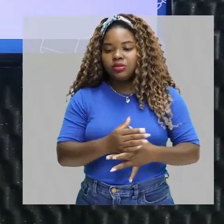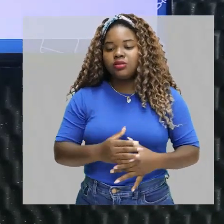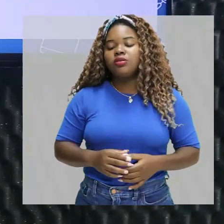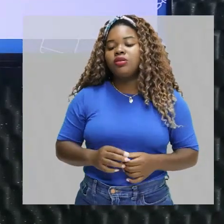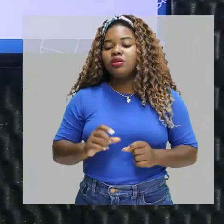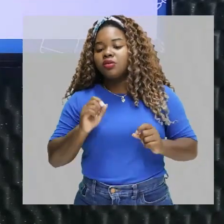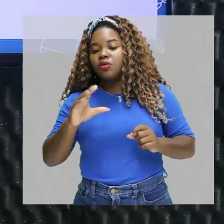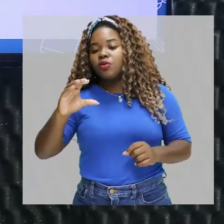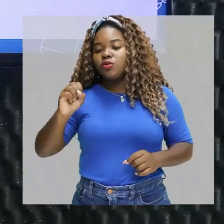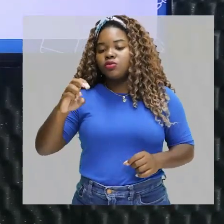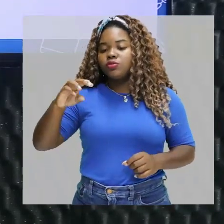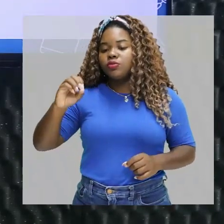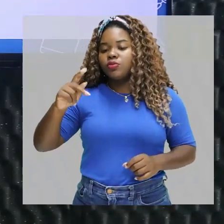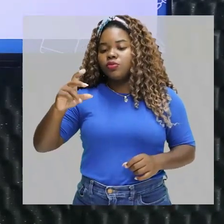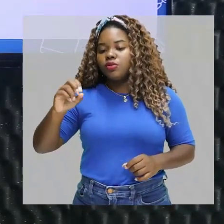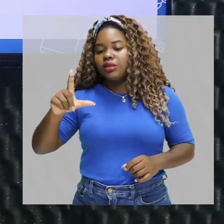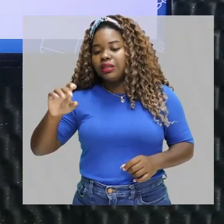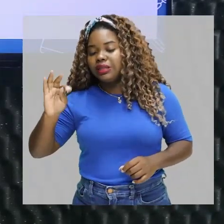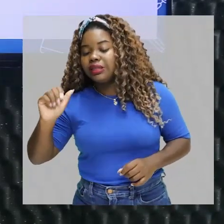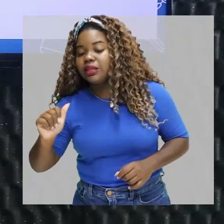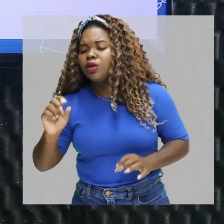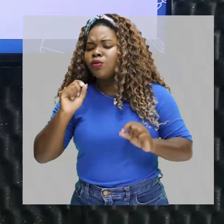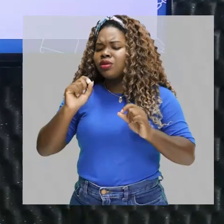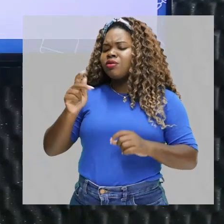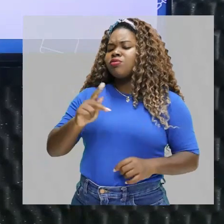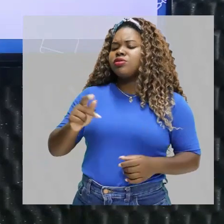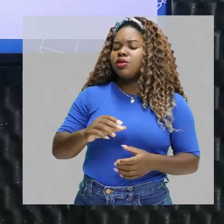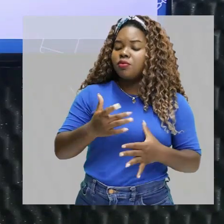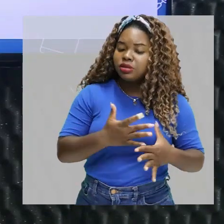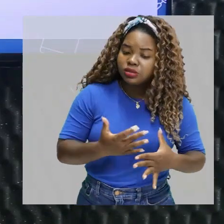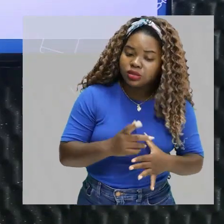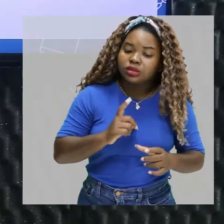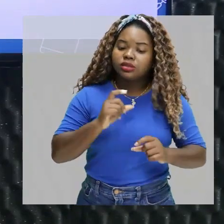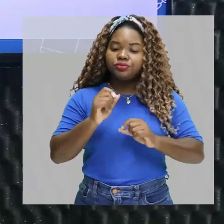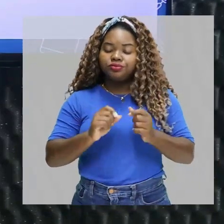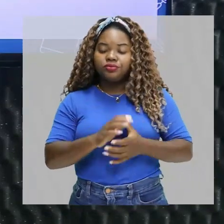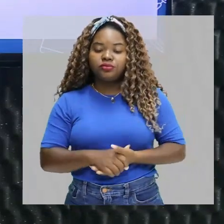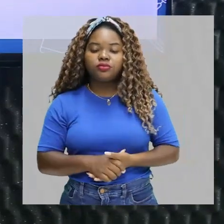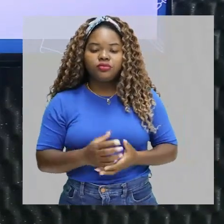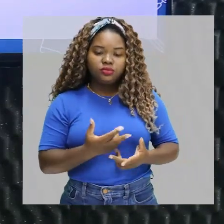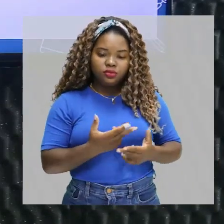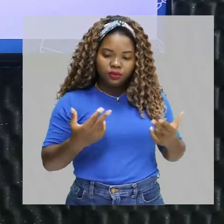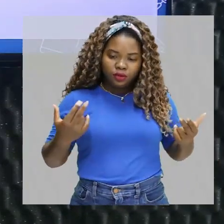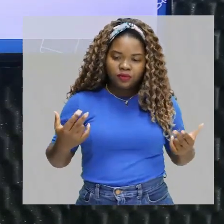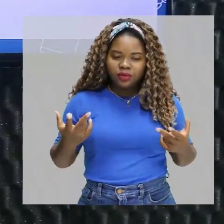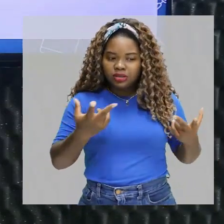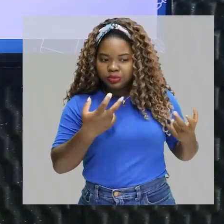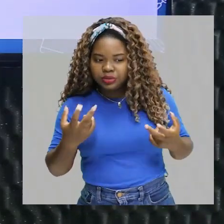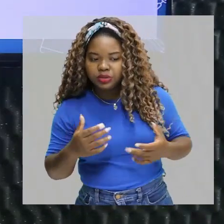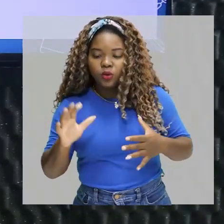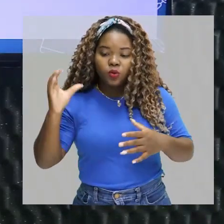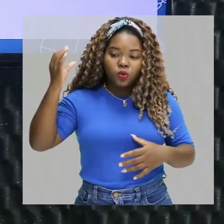cosmopolita o que que é isso Marcos cosmopolita é uma cidade que vai ter no seu espaço variadas perspectivas